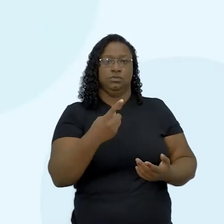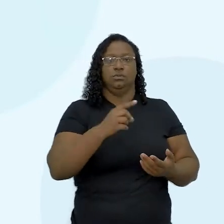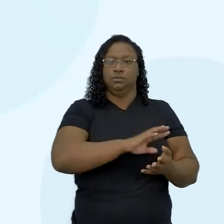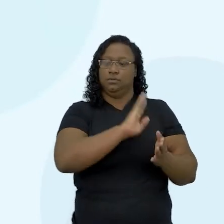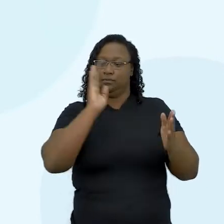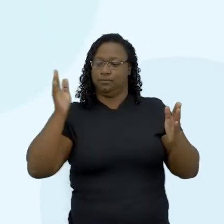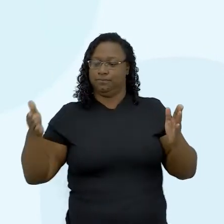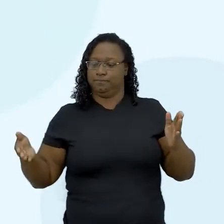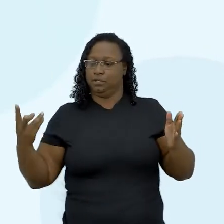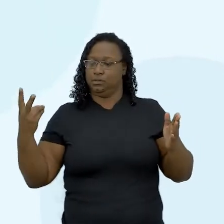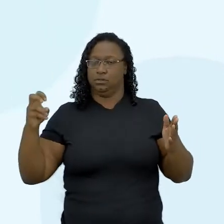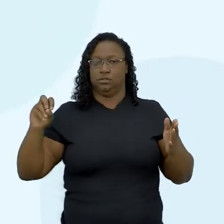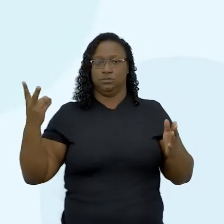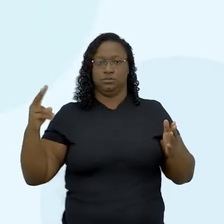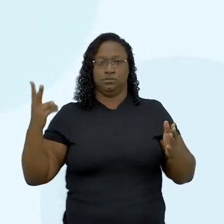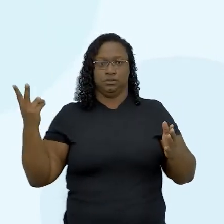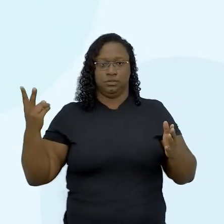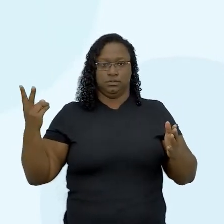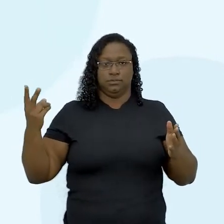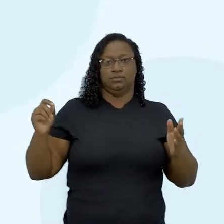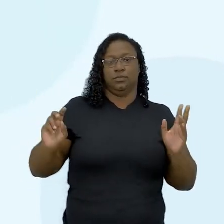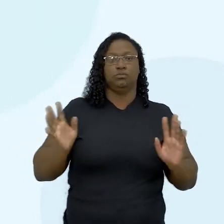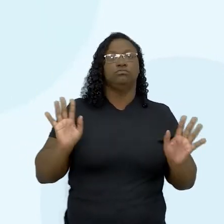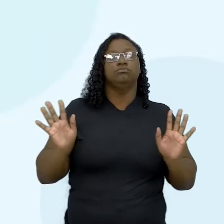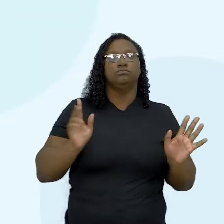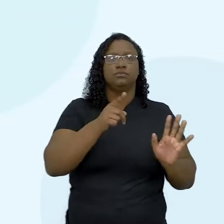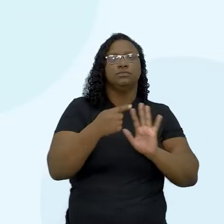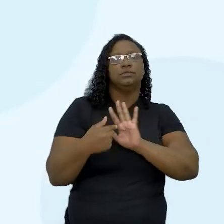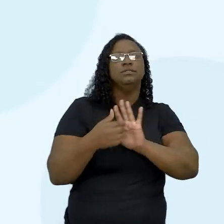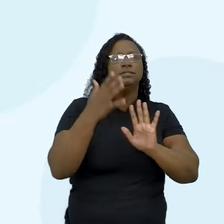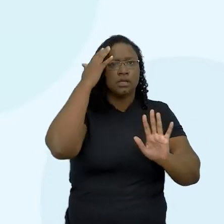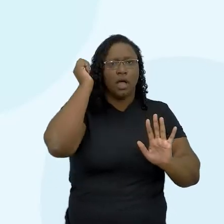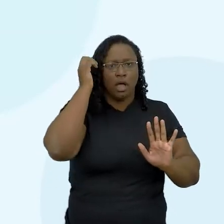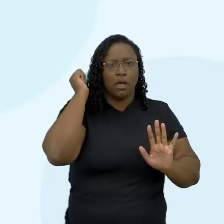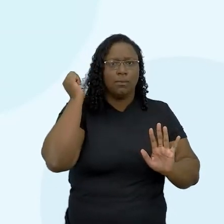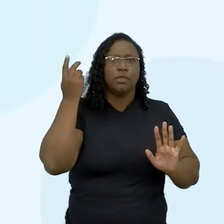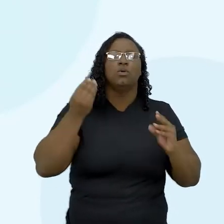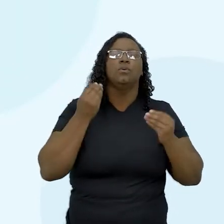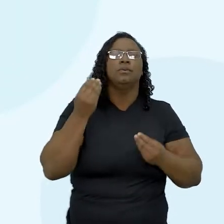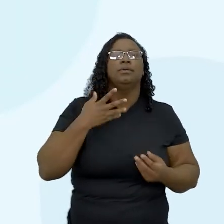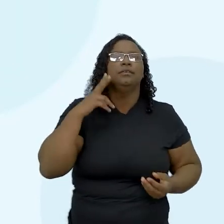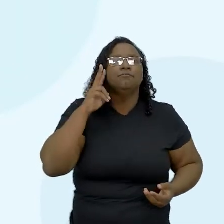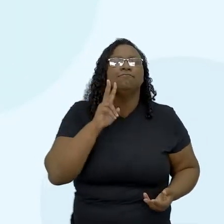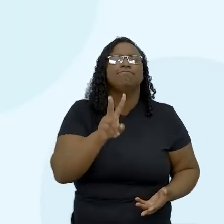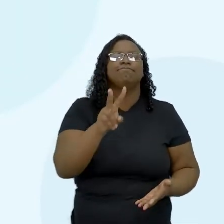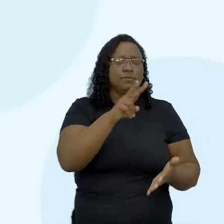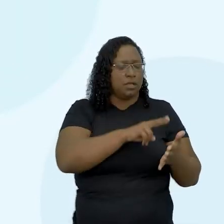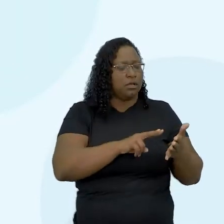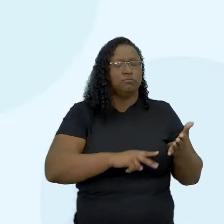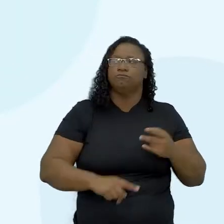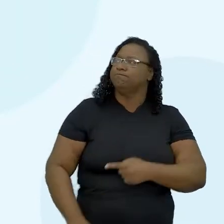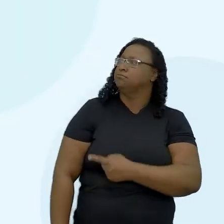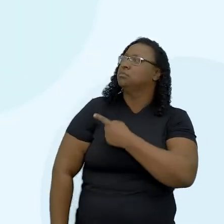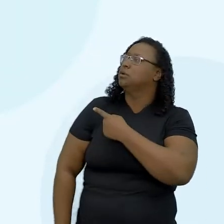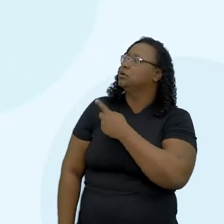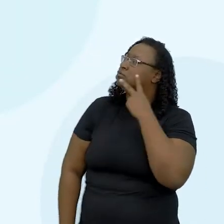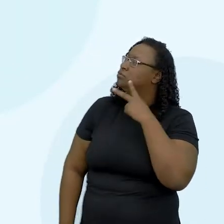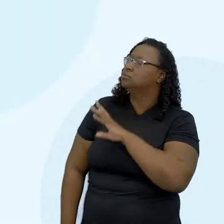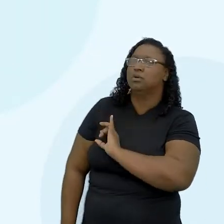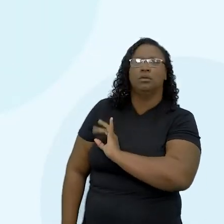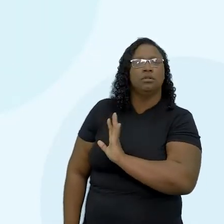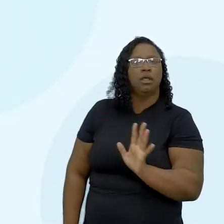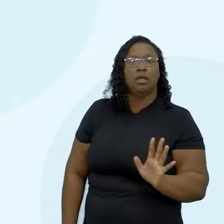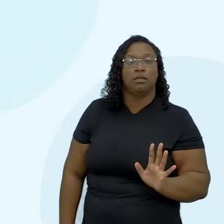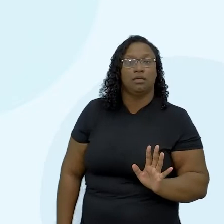bom. Vocês saberiam analisar? Vamos começar pelo Mauro agora. O que você consegue ler ali neste gráfico, só de olhar para ele?